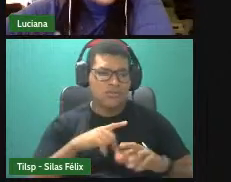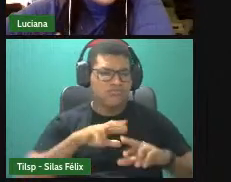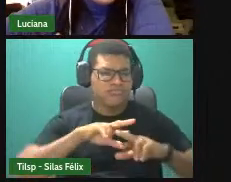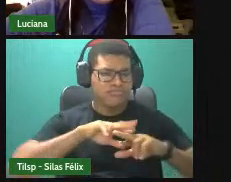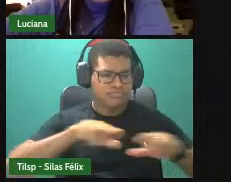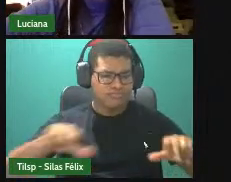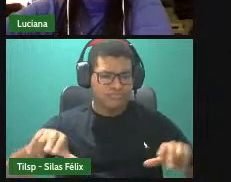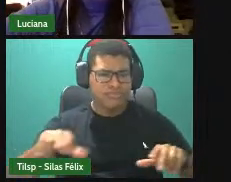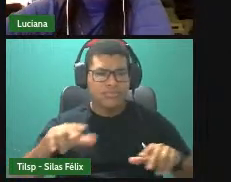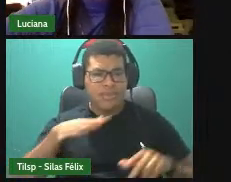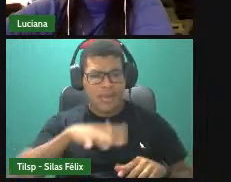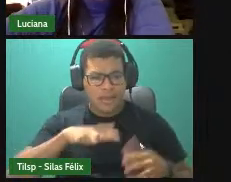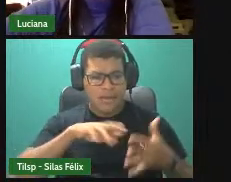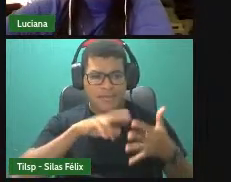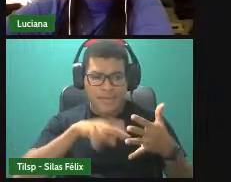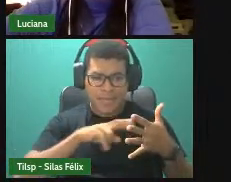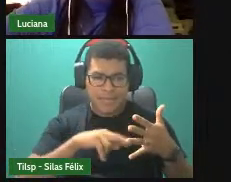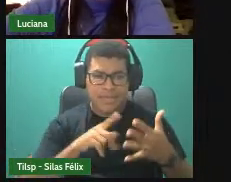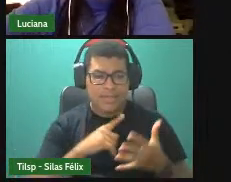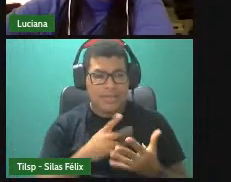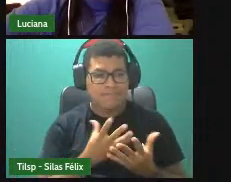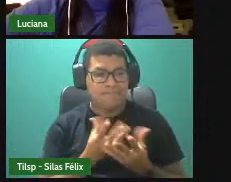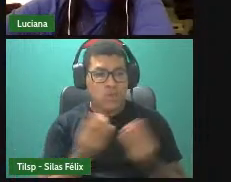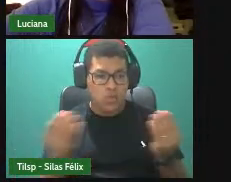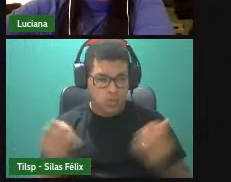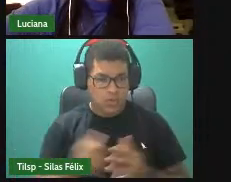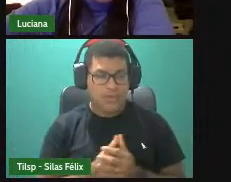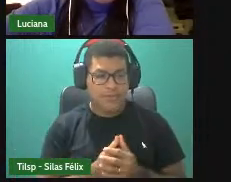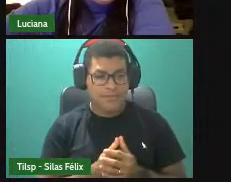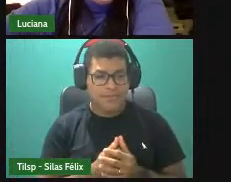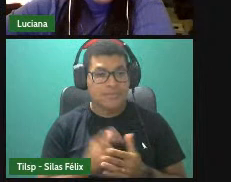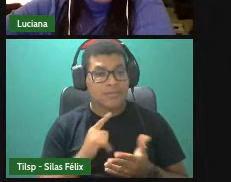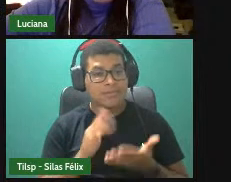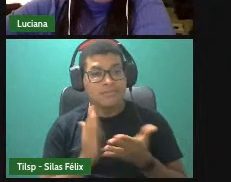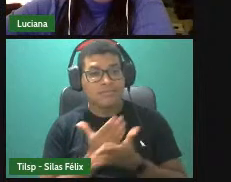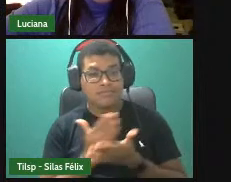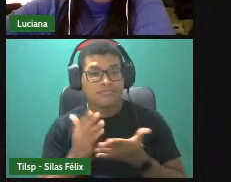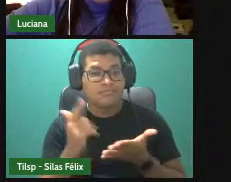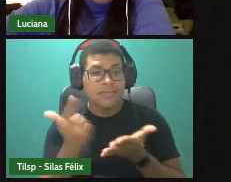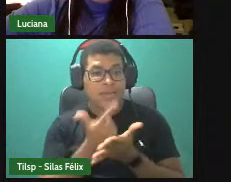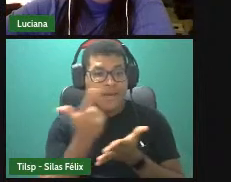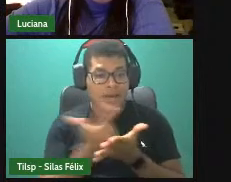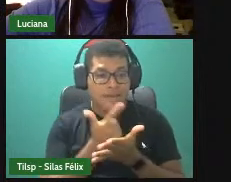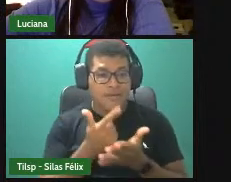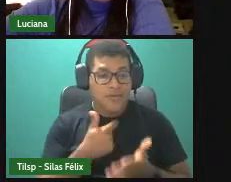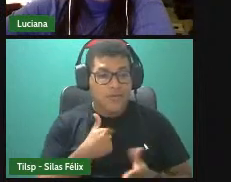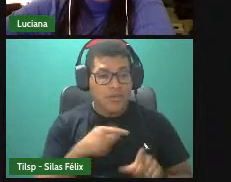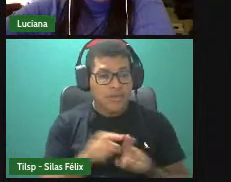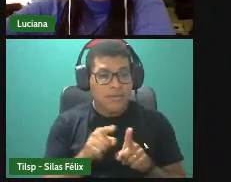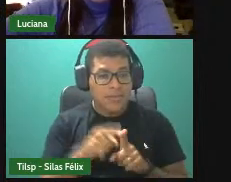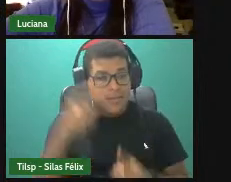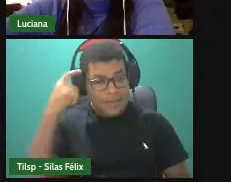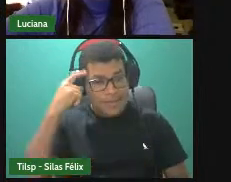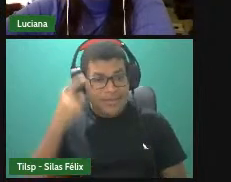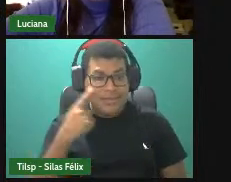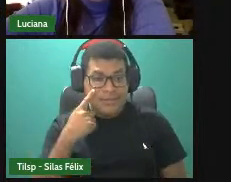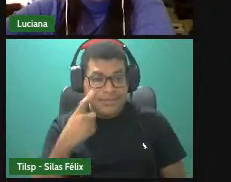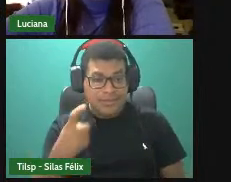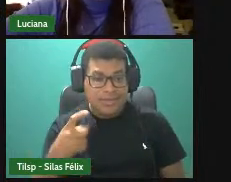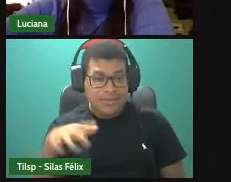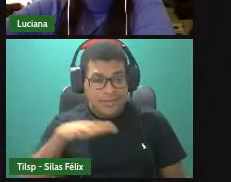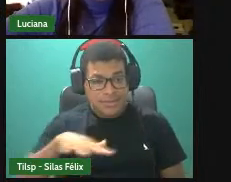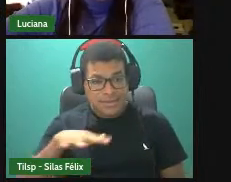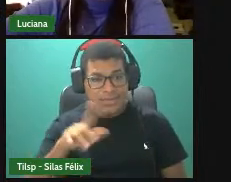todas as áreas periciais, tá? São muitas. E alguns livrinhos aqui que eu acho interessante nessa área da perícia